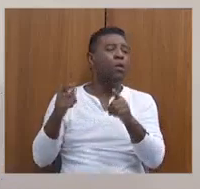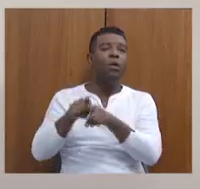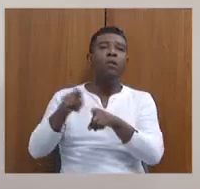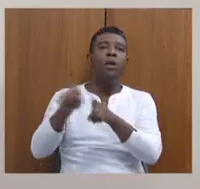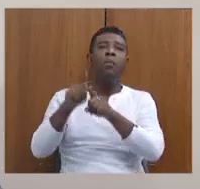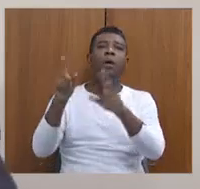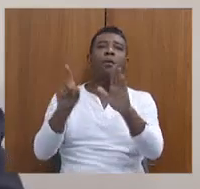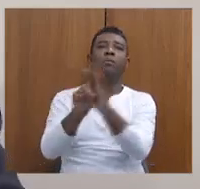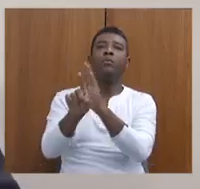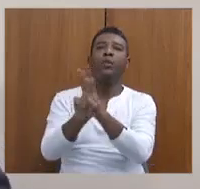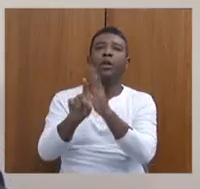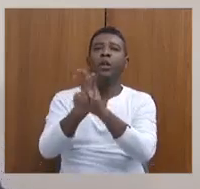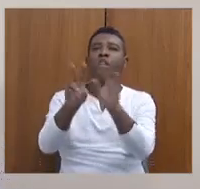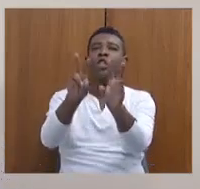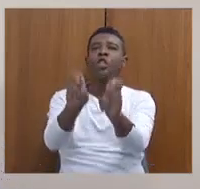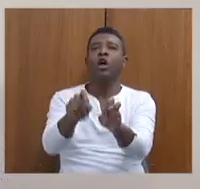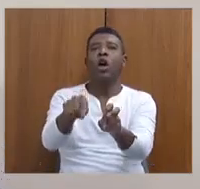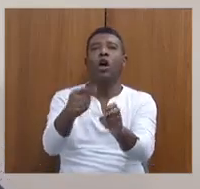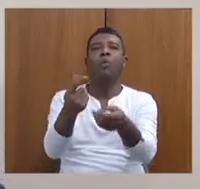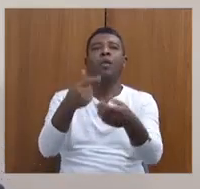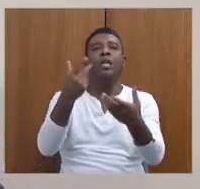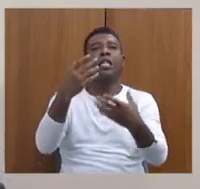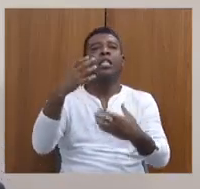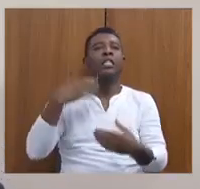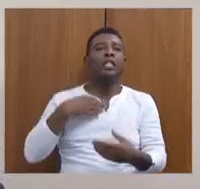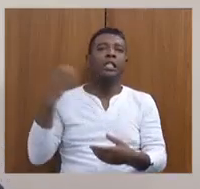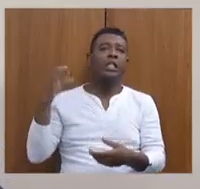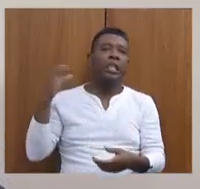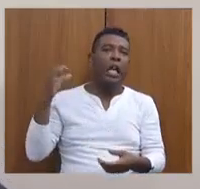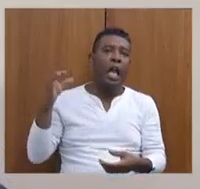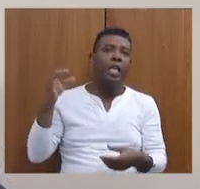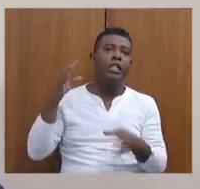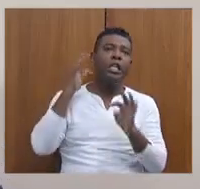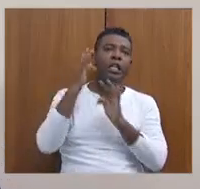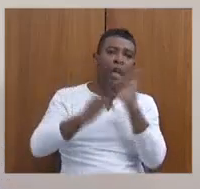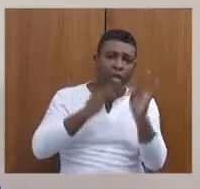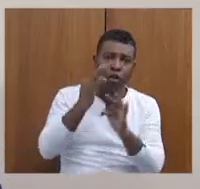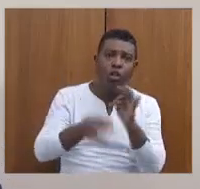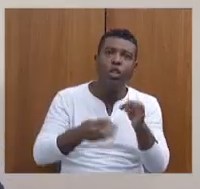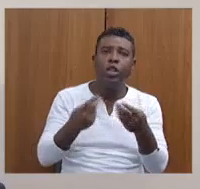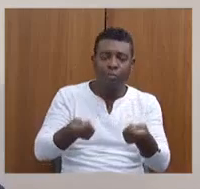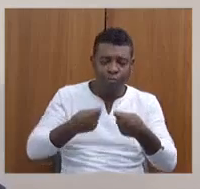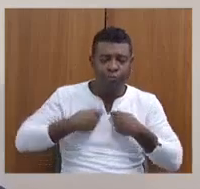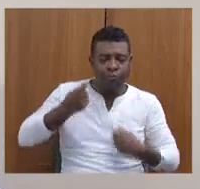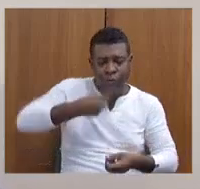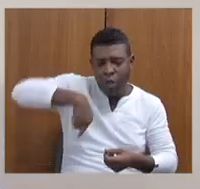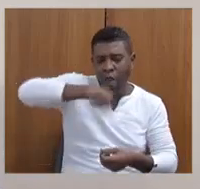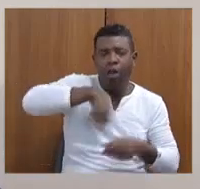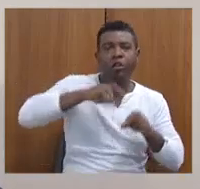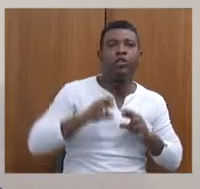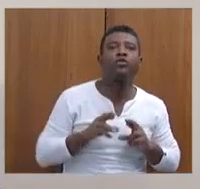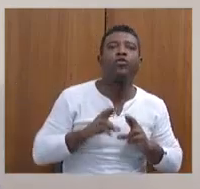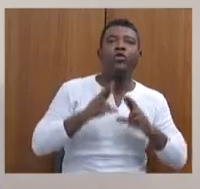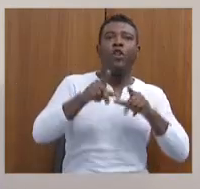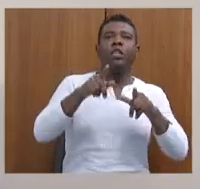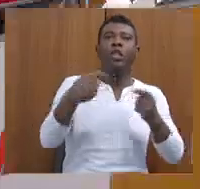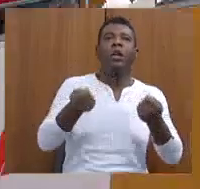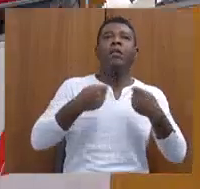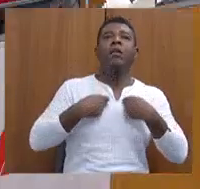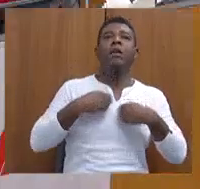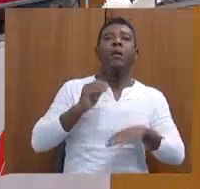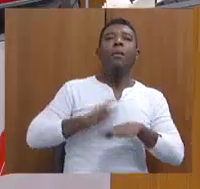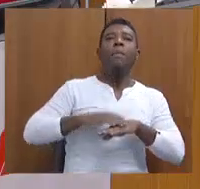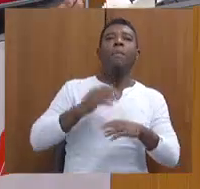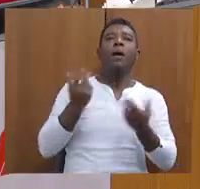e a ciência a tecnologia possam promover nossos diferenciais e gerar mais papéis prosperidade